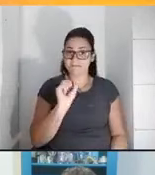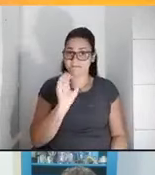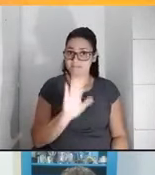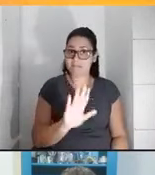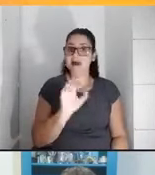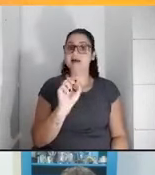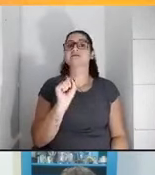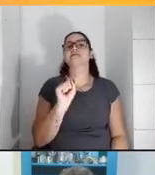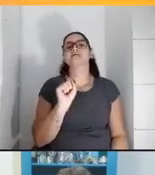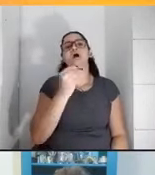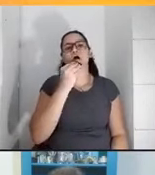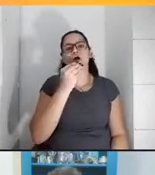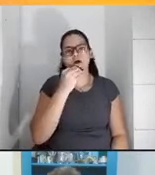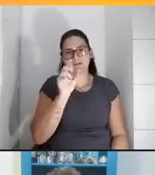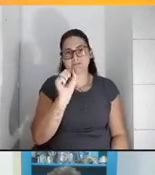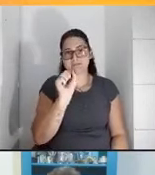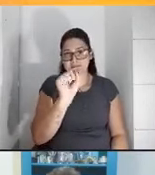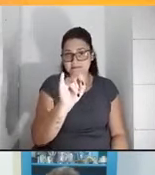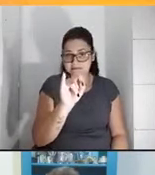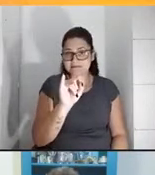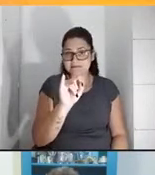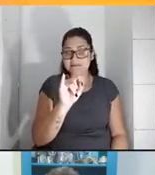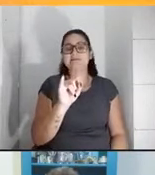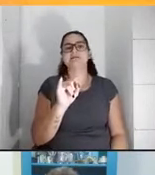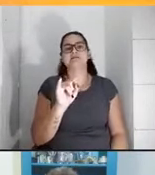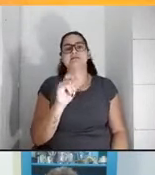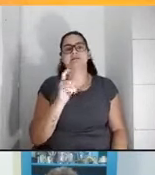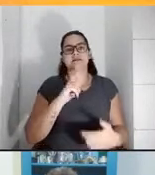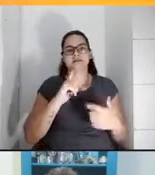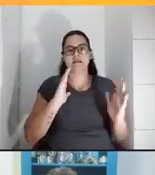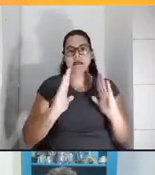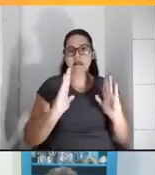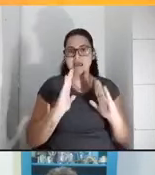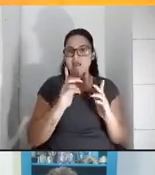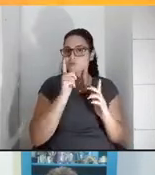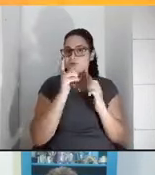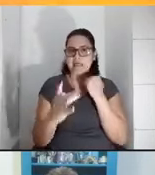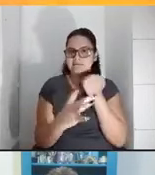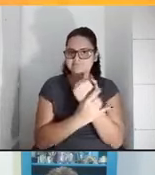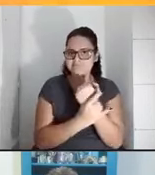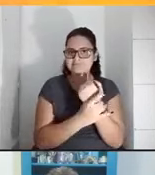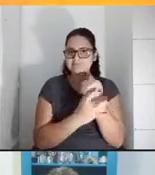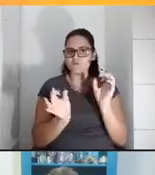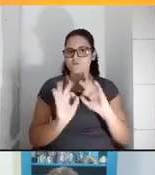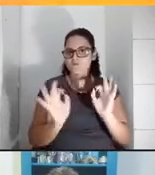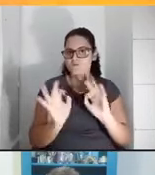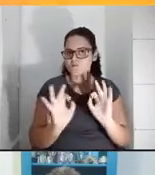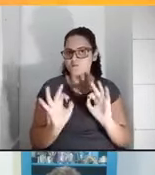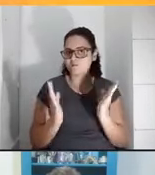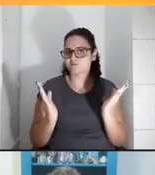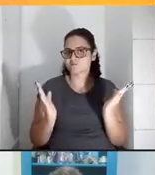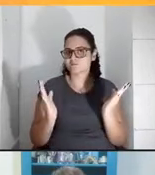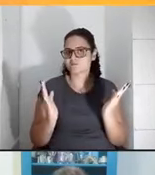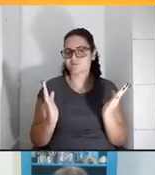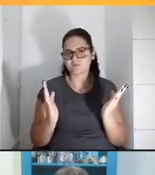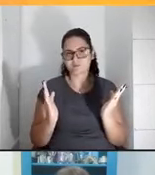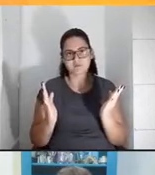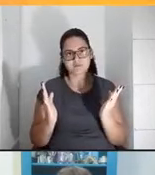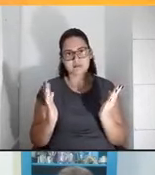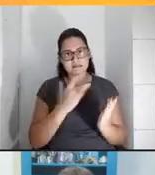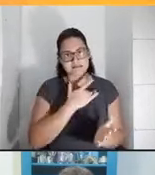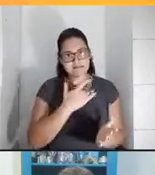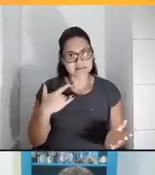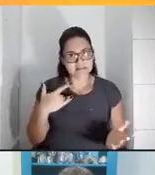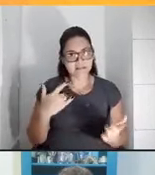que numa situação dessa, onde a gente não tem garantias para a nossa segurança sanitária, né? A gente não